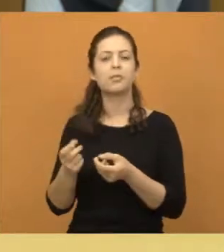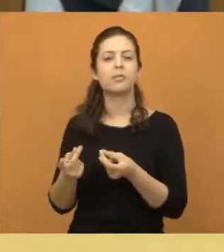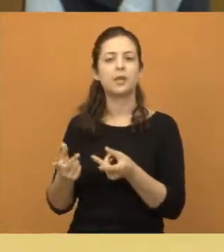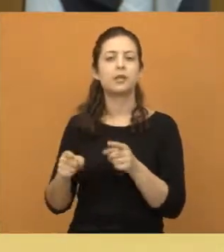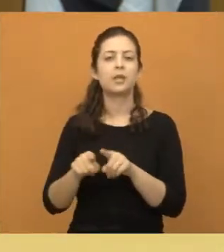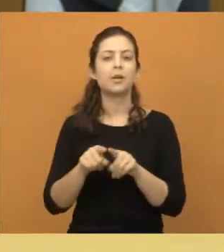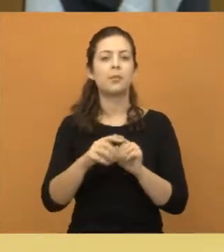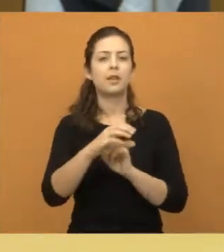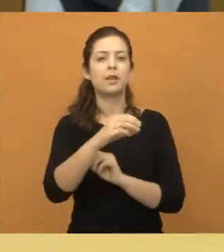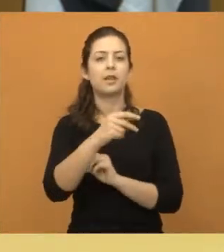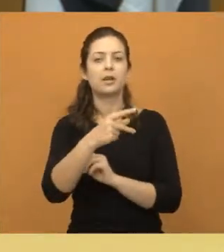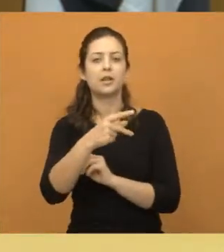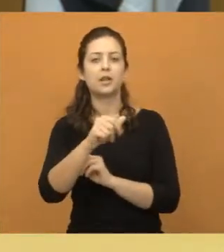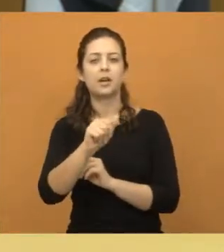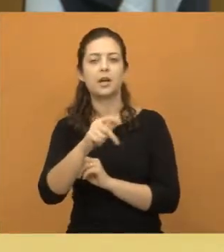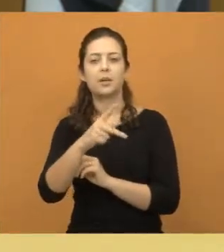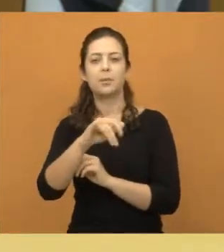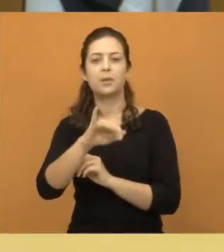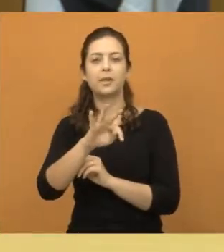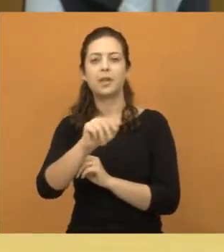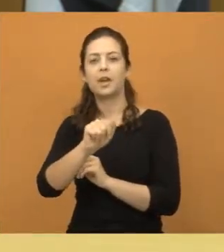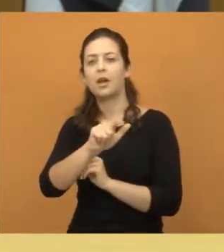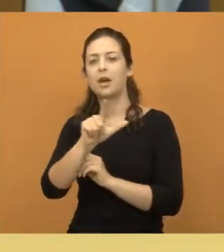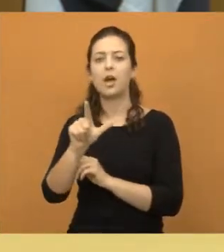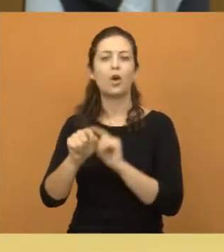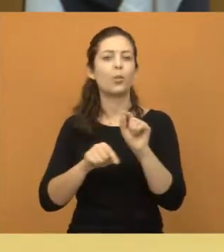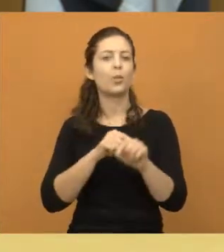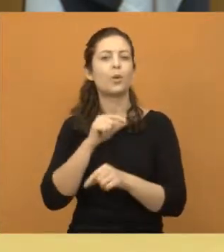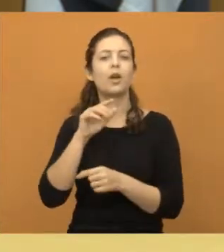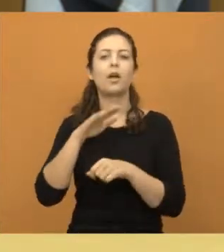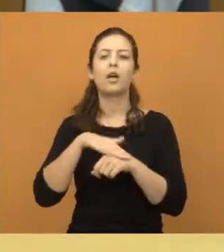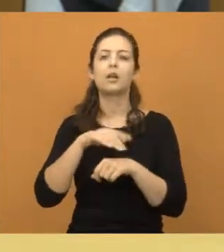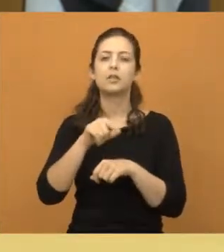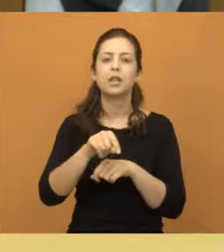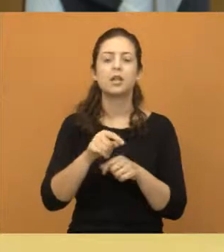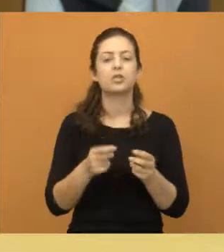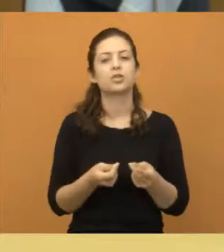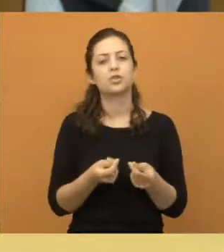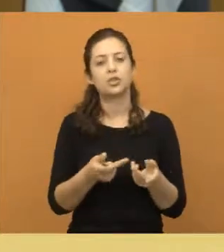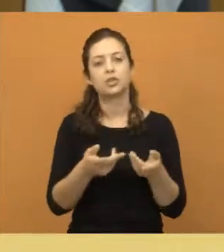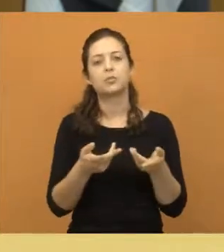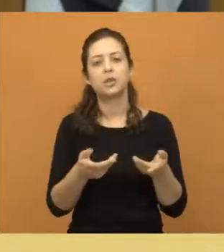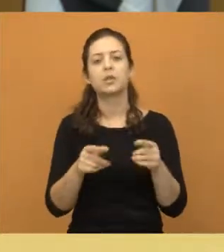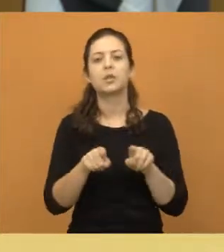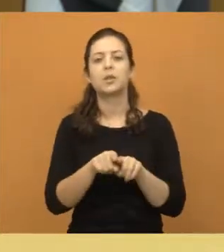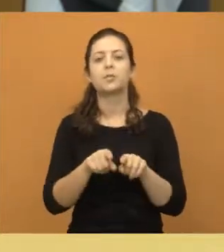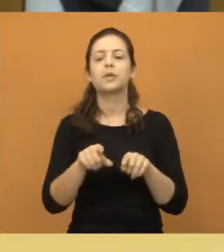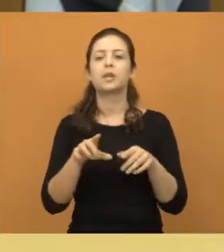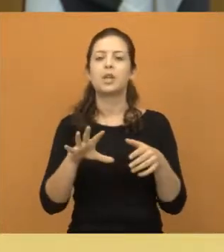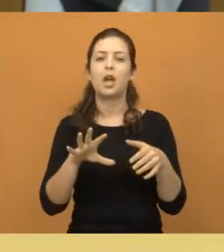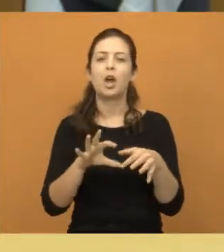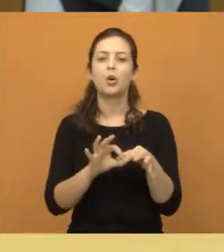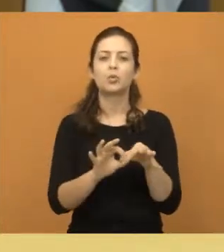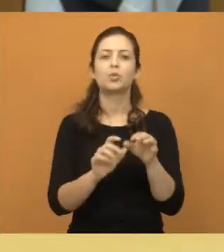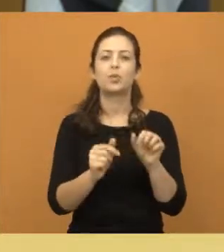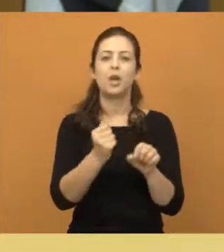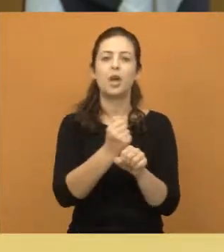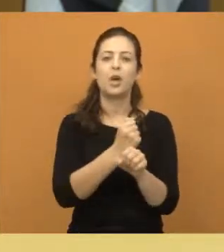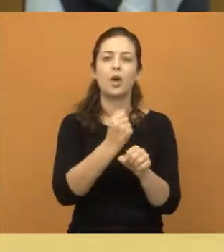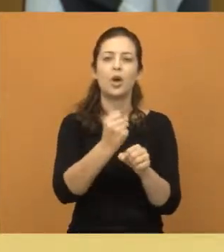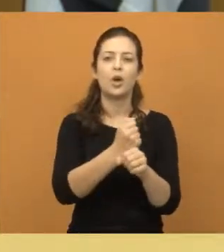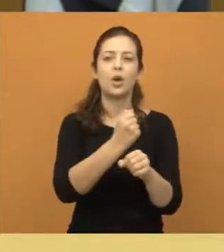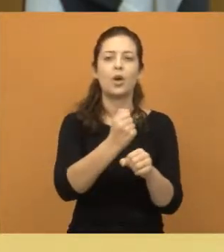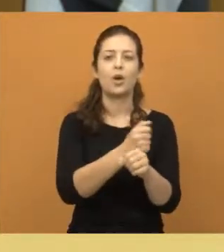despesas de capital. E o que são despesas de capital? São exatamente as despesas que constituem em